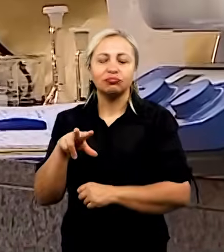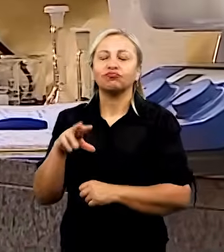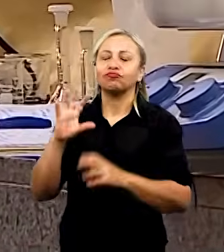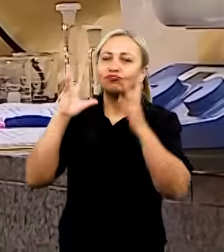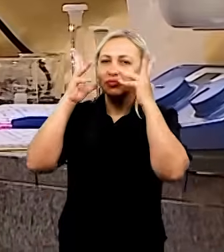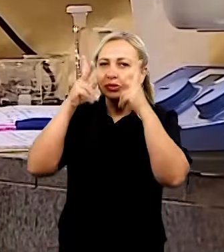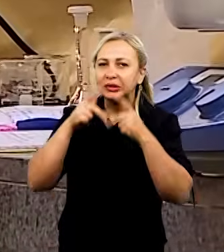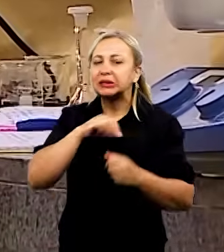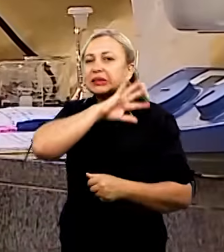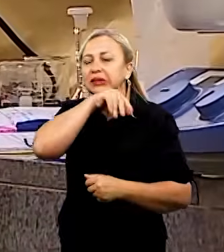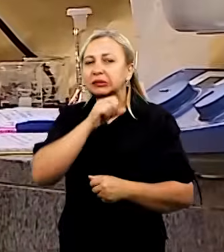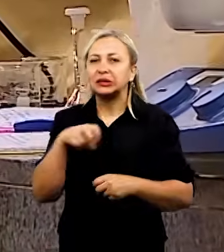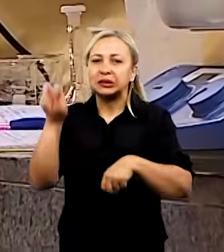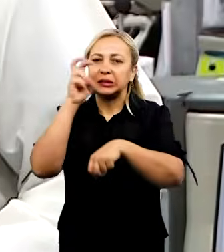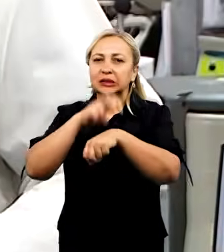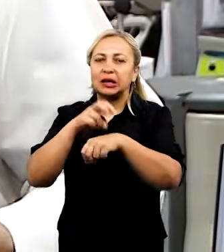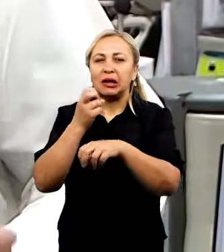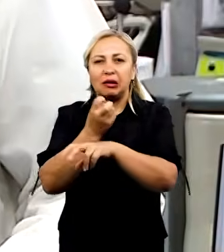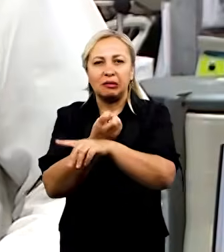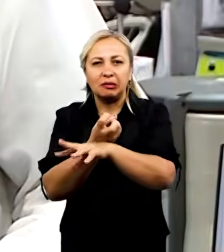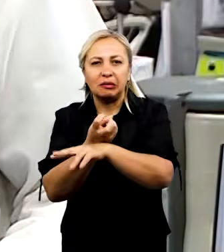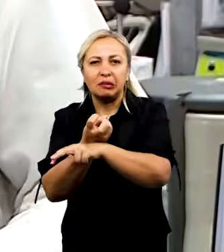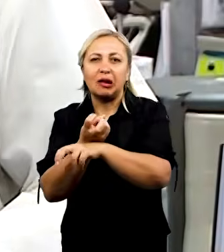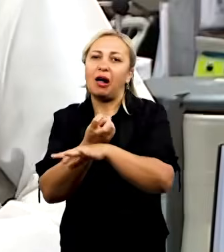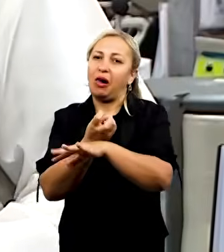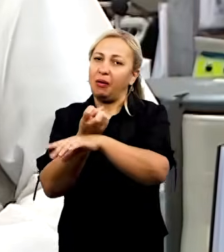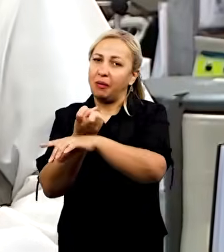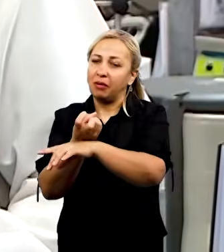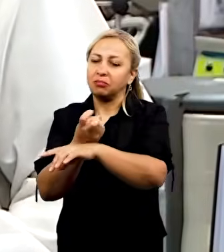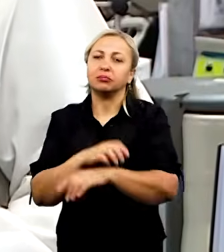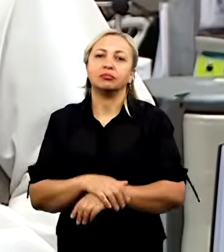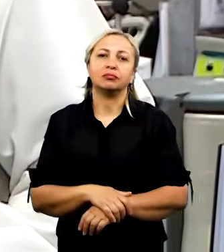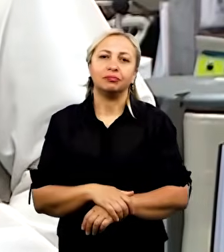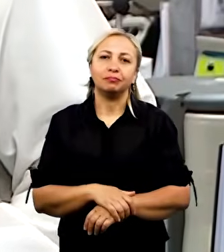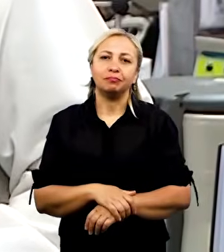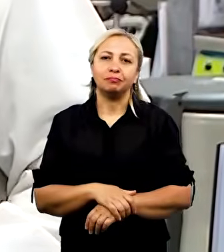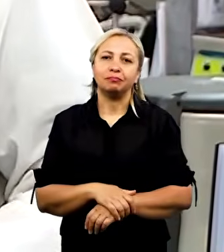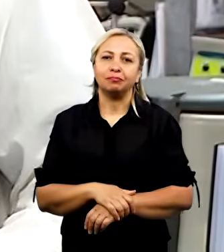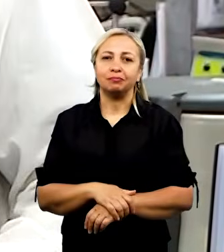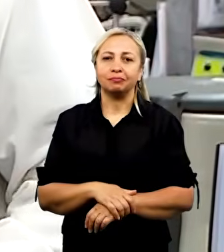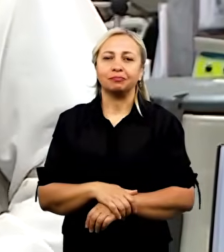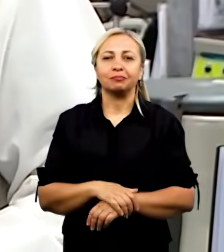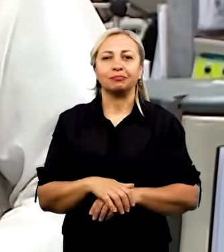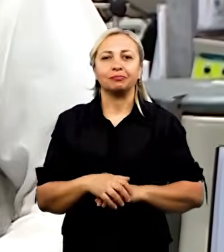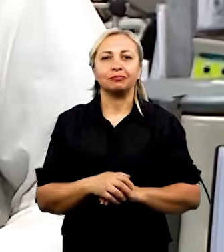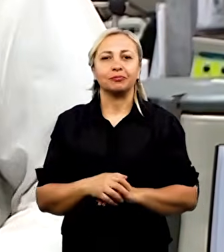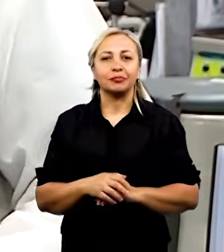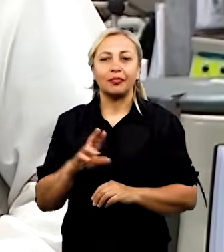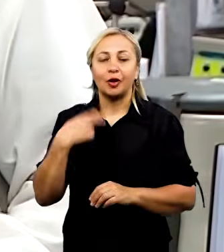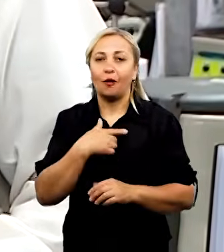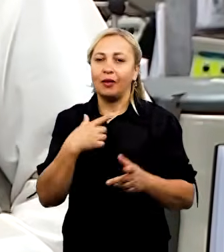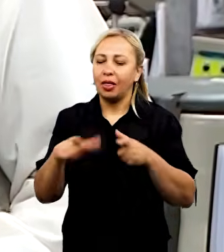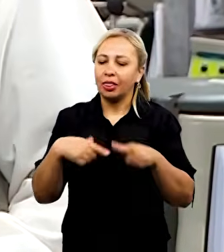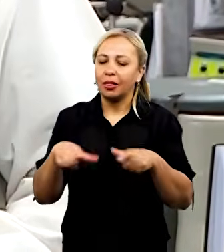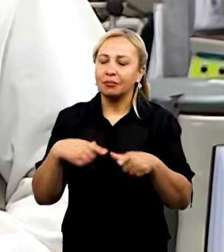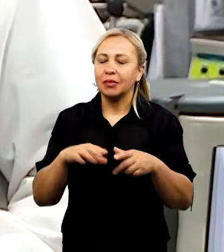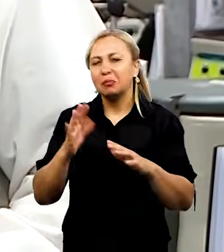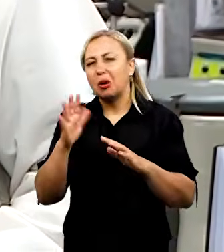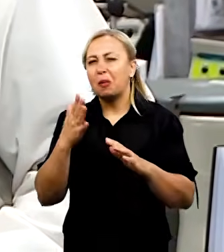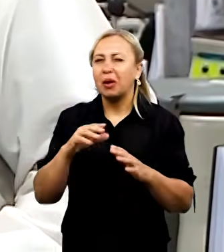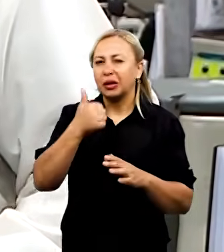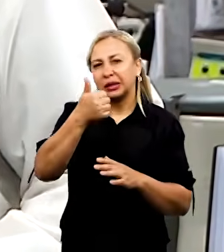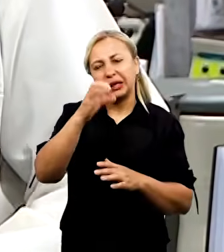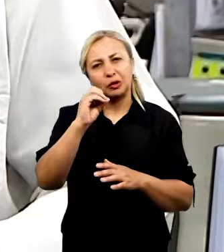dos venenos de animais peçonhentos, especialmente serpentes e escorpiões. A gente vem trabalhando há mais ou menos 14, 15 anos aqui